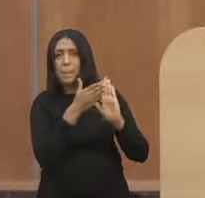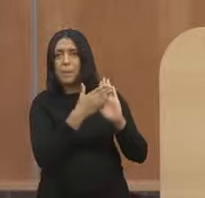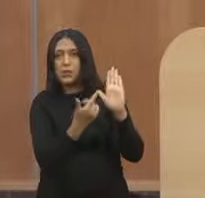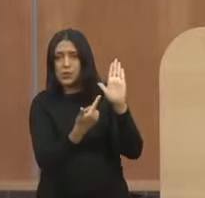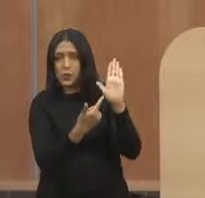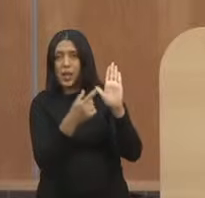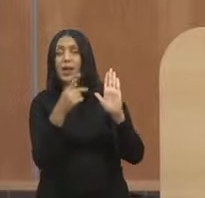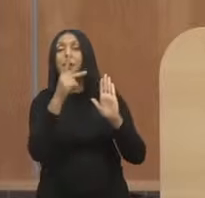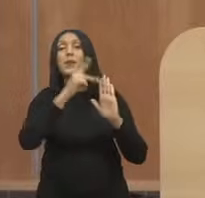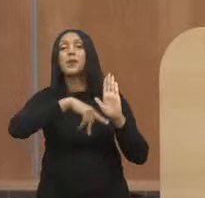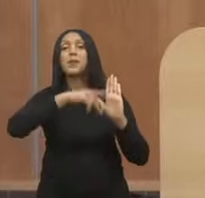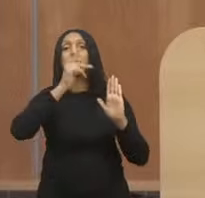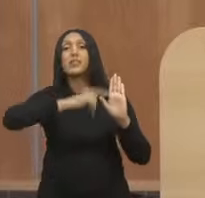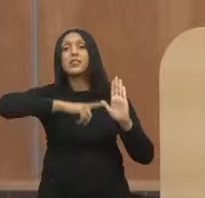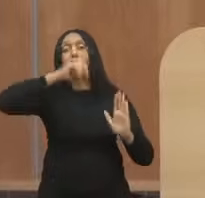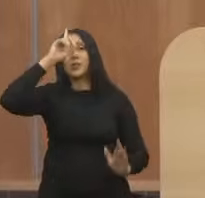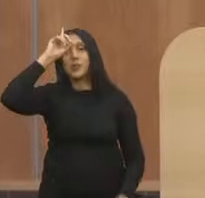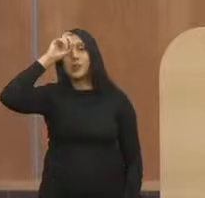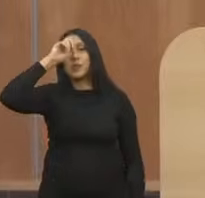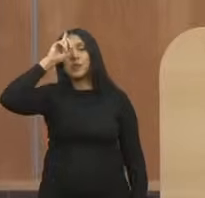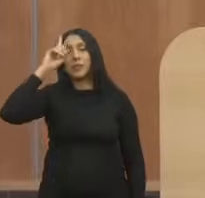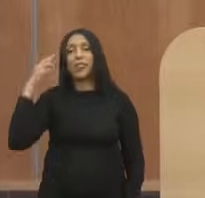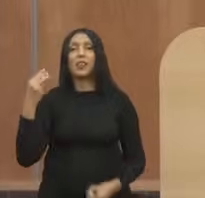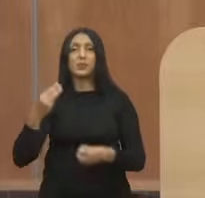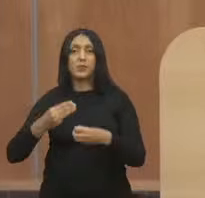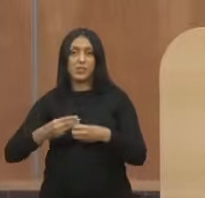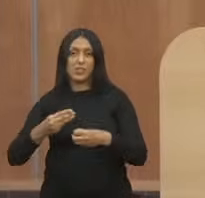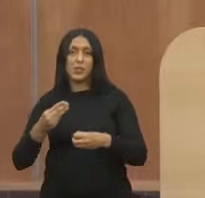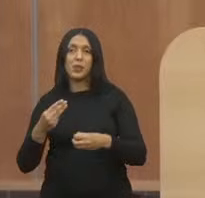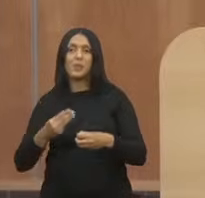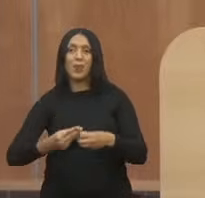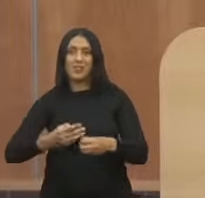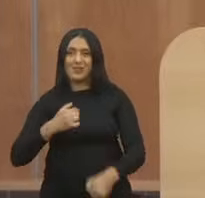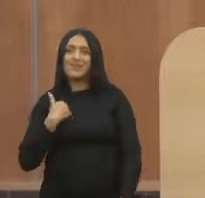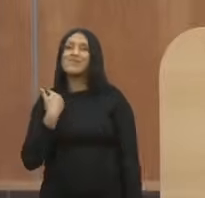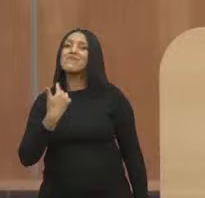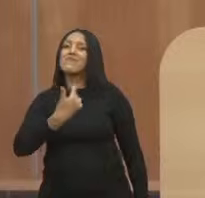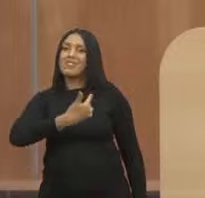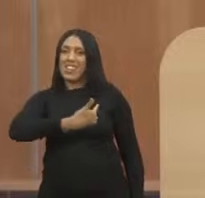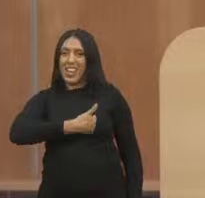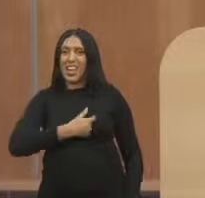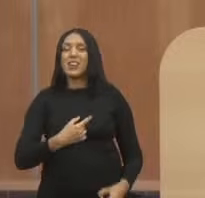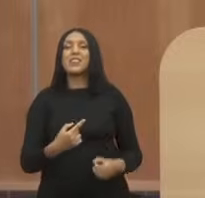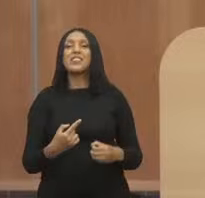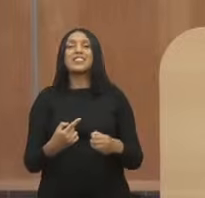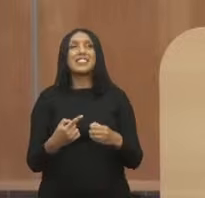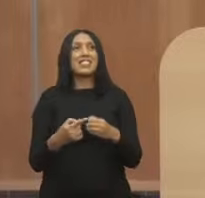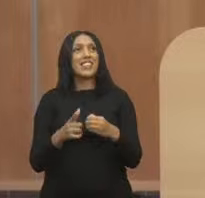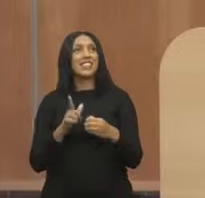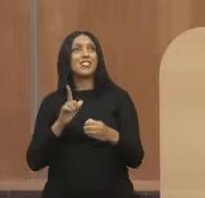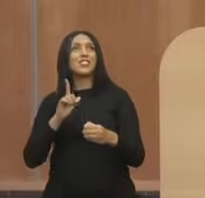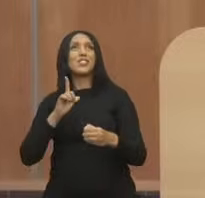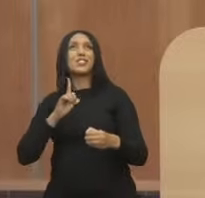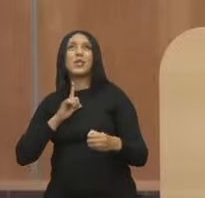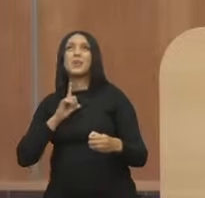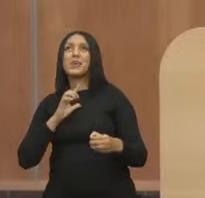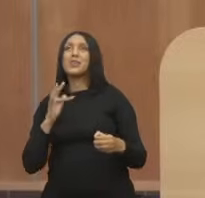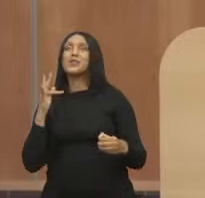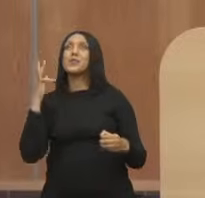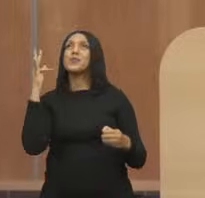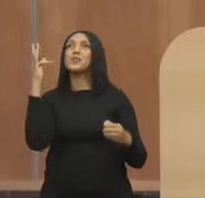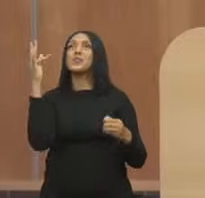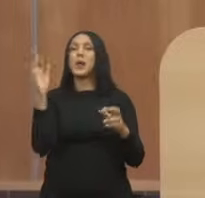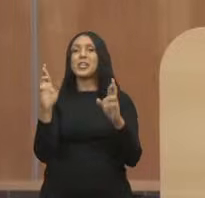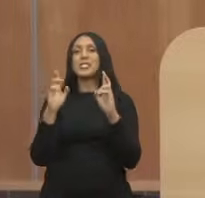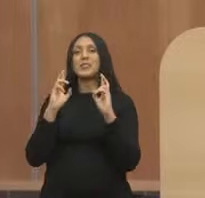tão sonhado hospital municipal que a nossa cidade tem, para que a gente possa dar uma saúde de qualidade, para que a gente possa atender